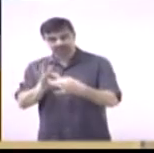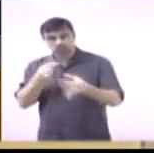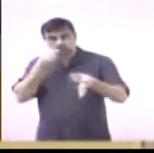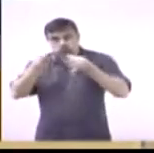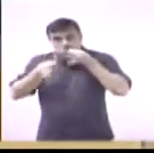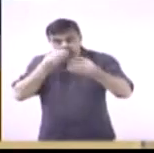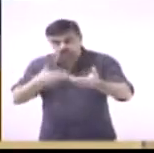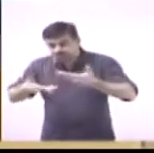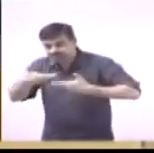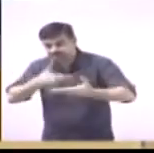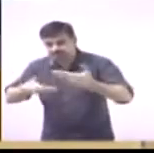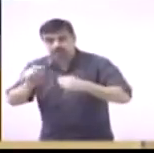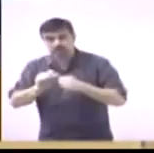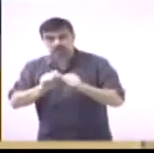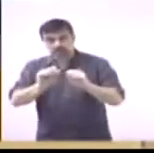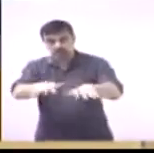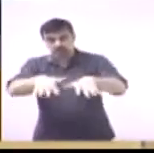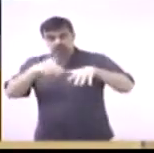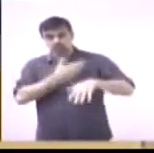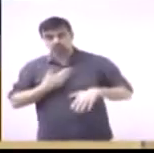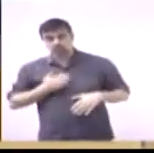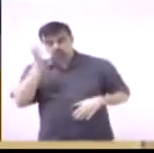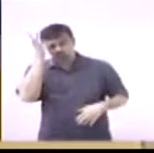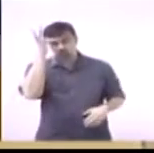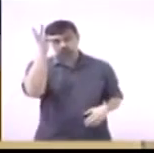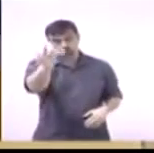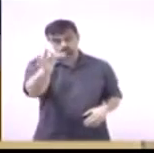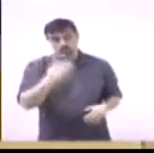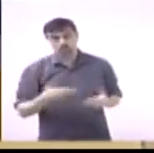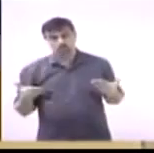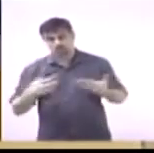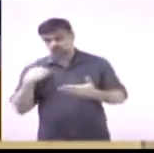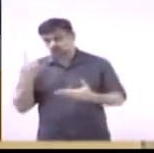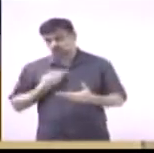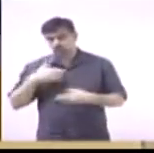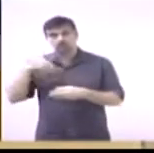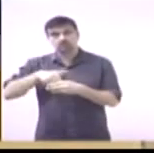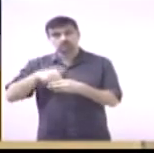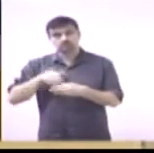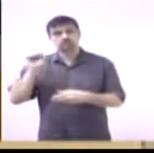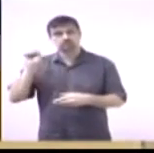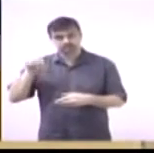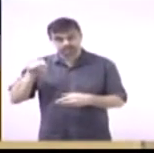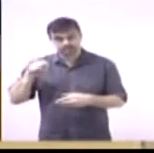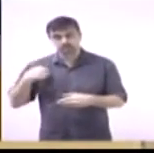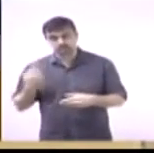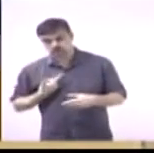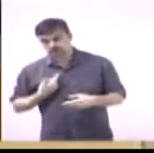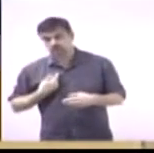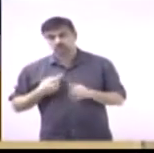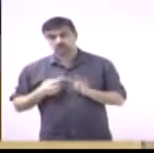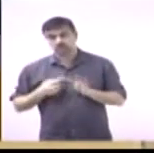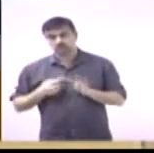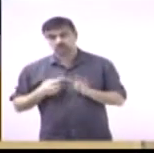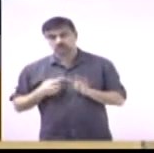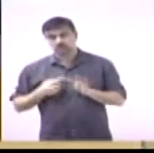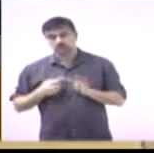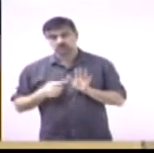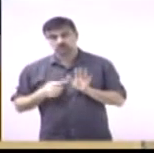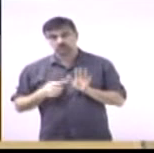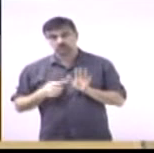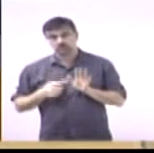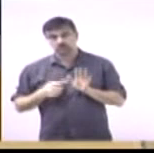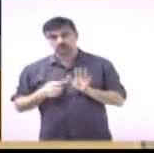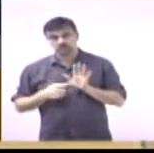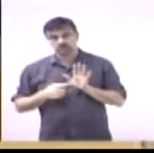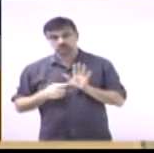opiniões em audiências futuras. Então, hoje nós estamos votando sim eu vou frisar bem isso, porque eu estive na